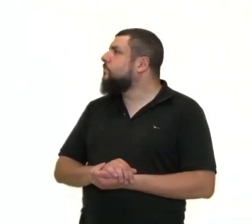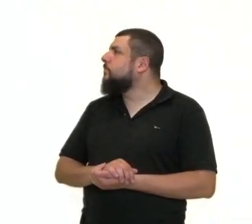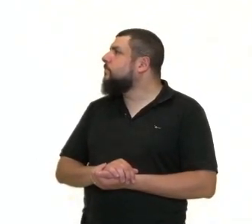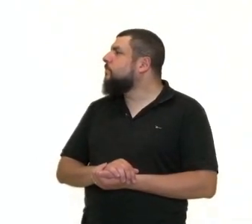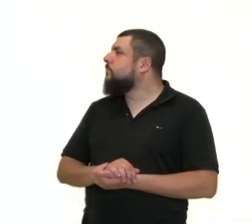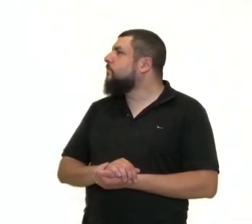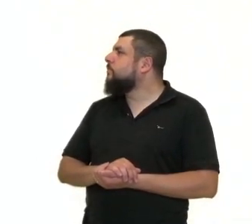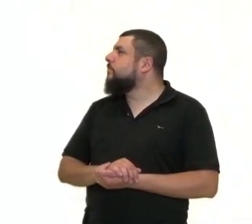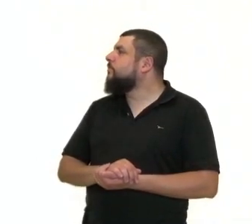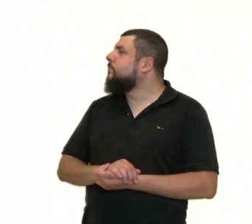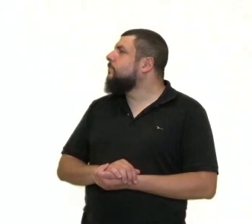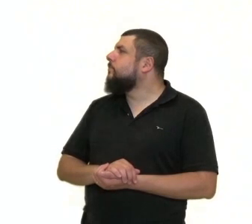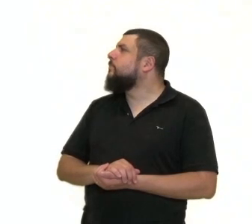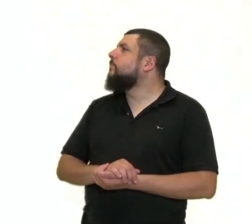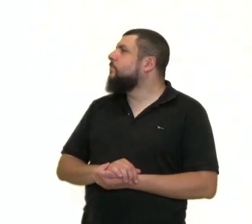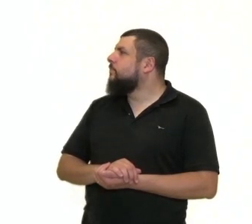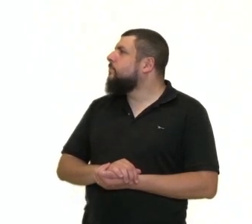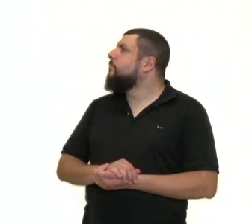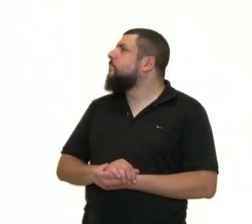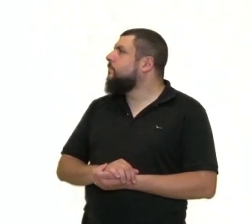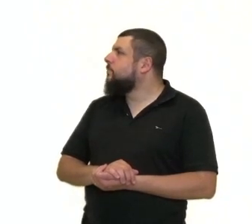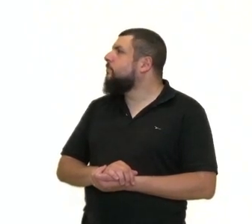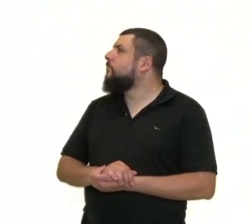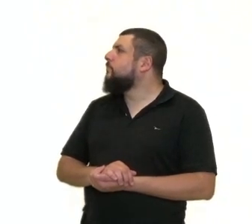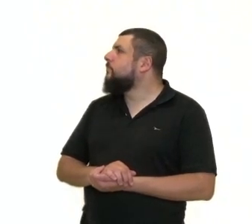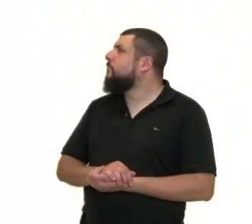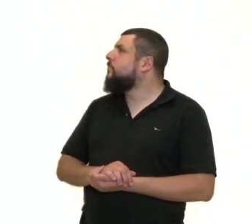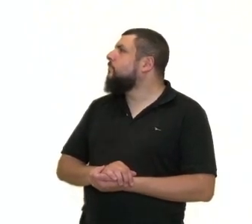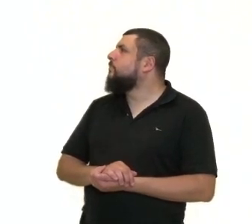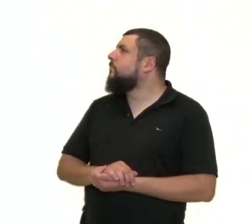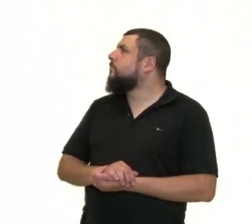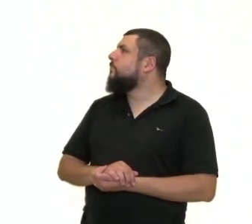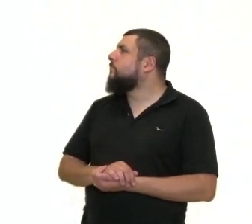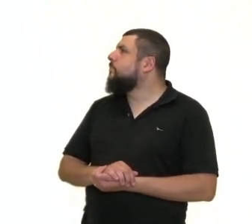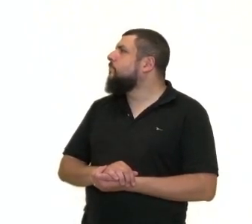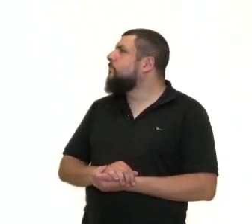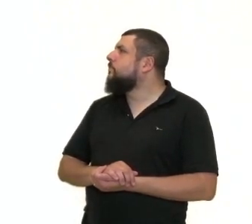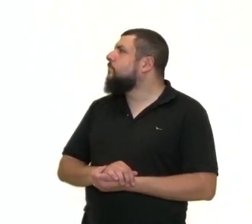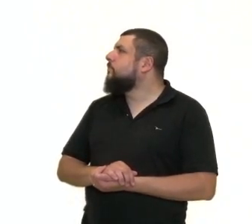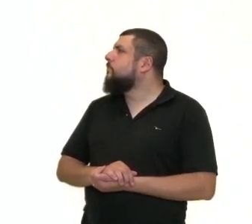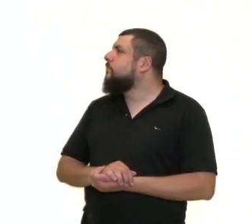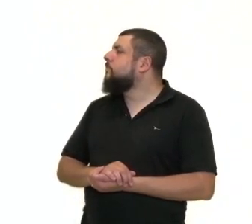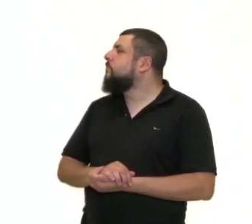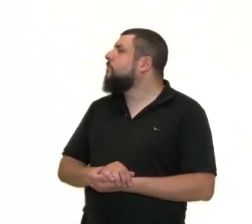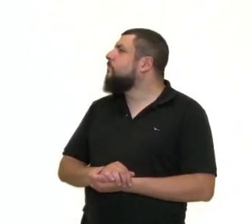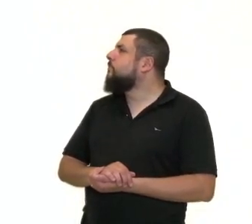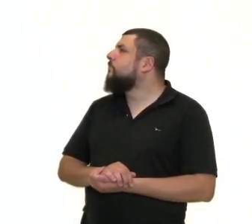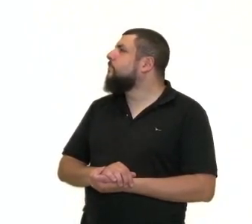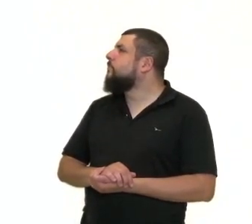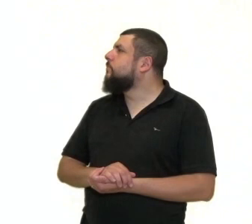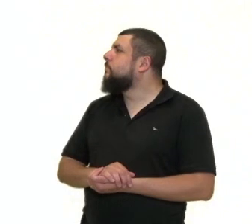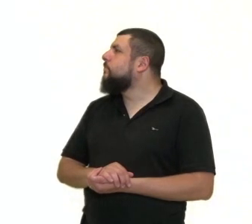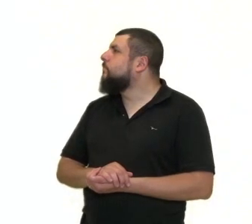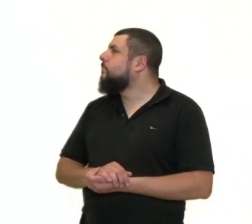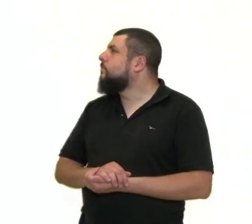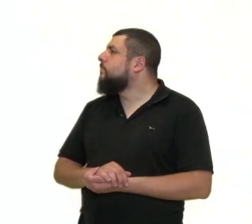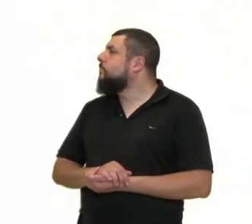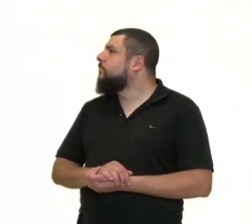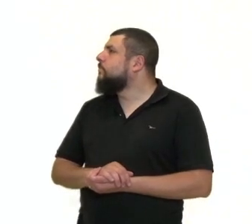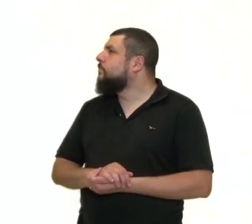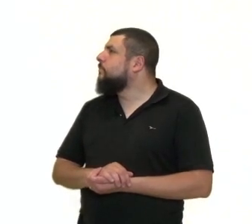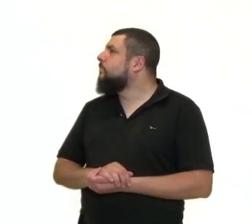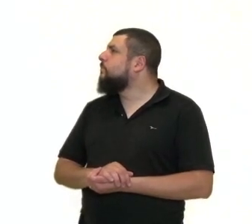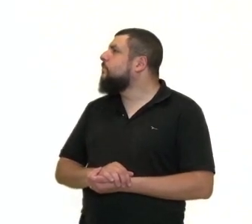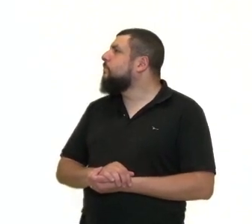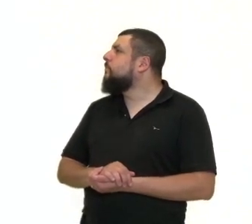SAC, que o consumidor estabelece contato com empresas. Conforme determina o decreto, a empresa é obrigada a